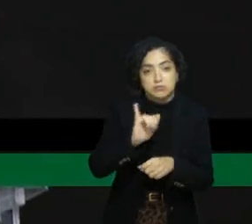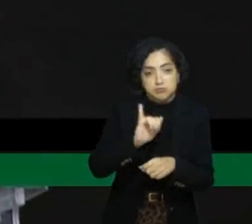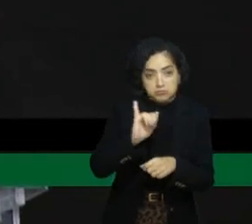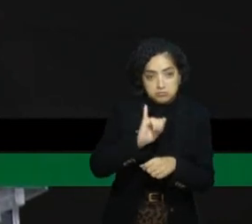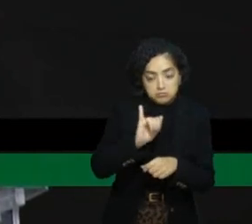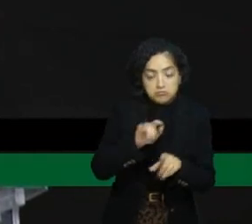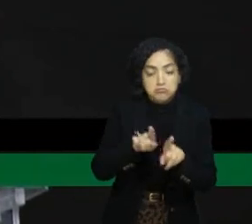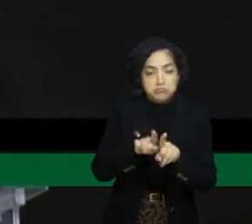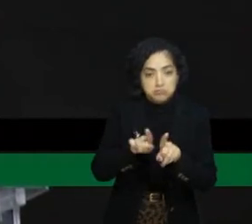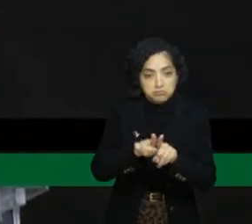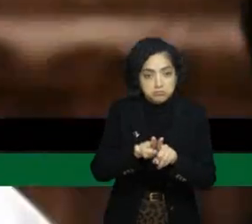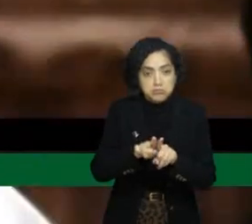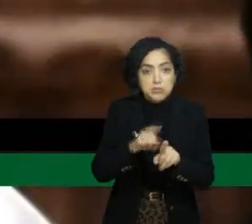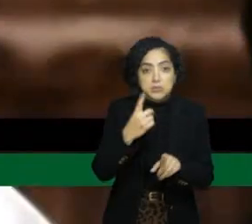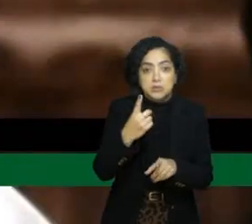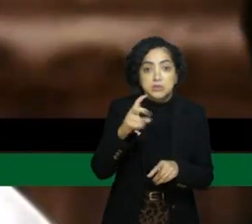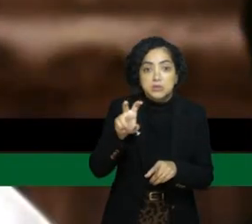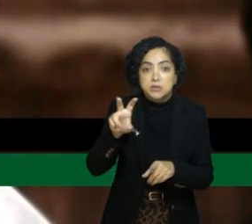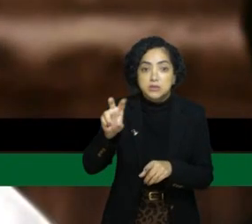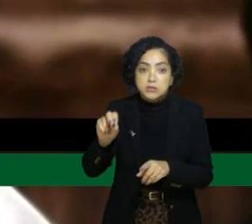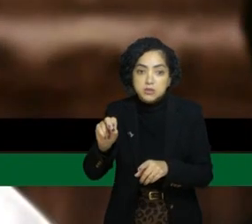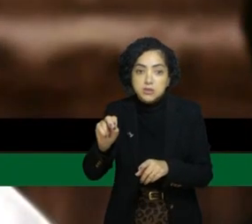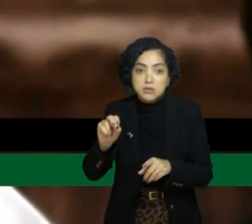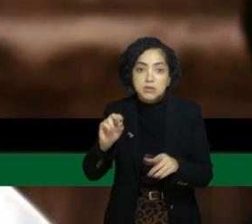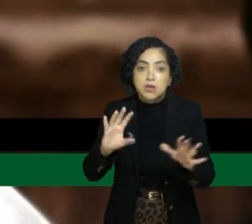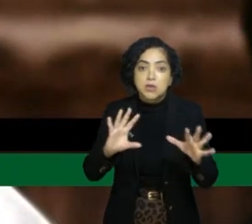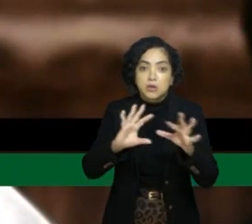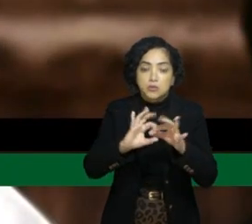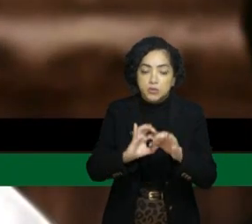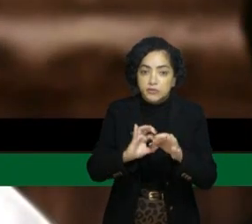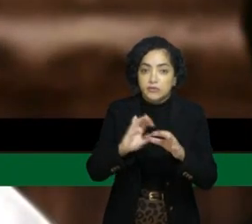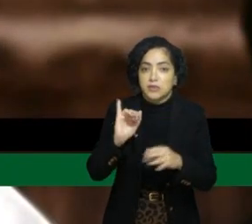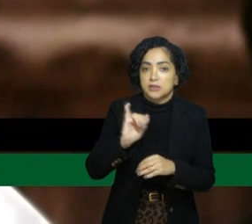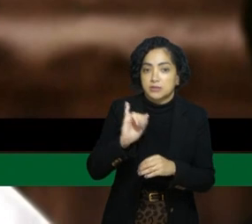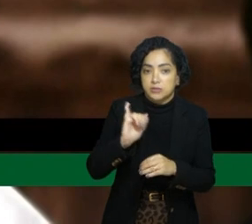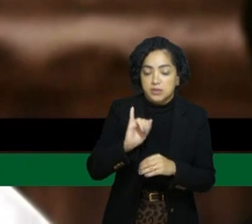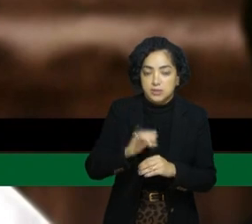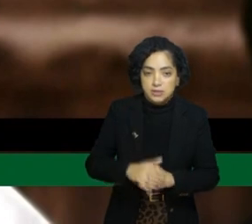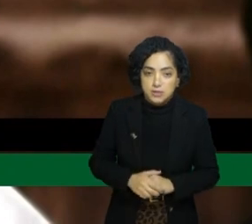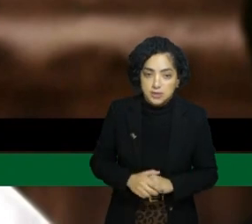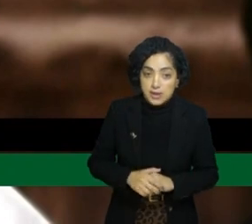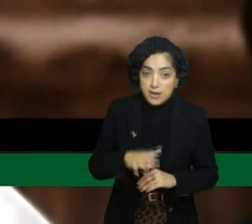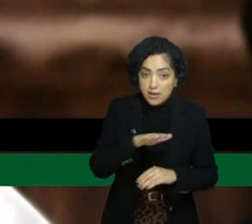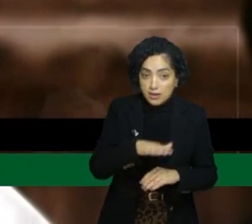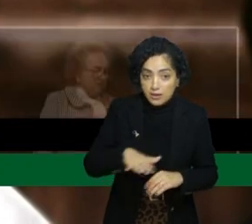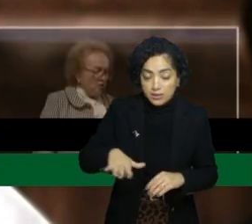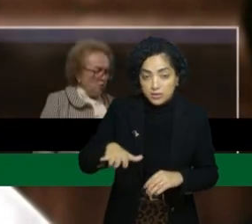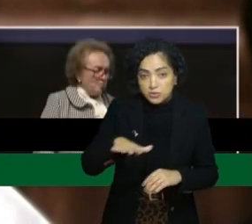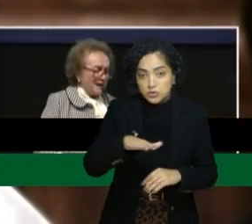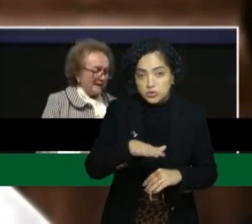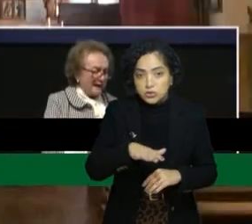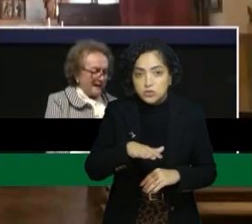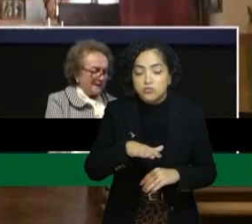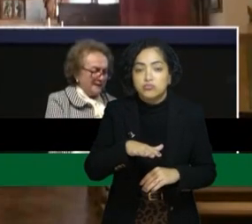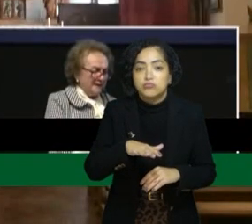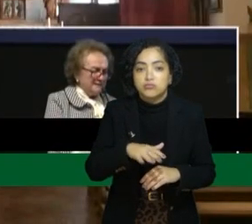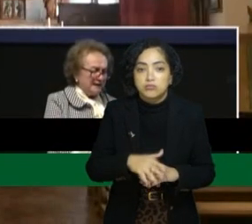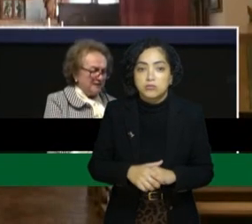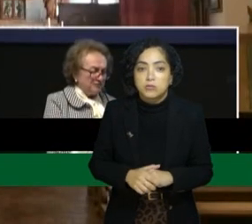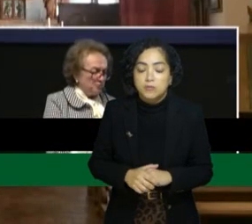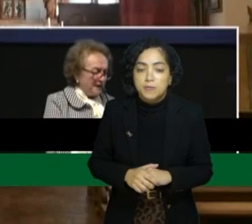os 150 anos da unificação italiana. A nossa região ousou